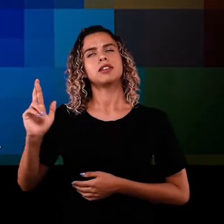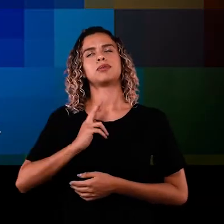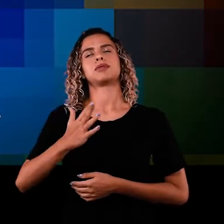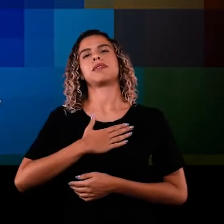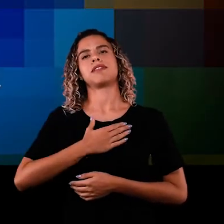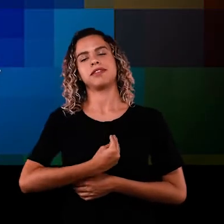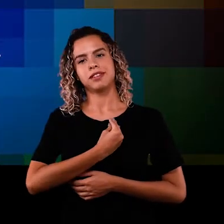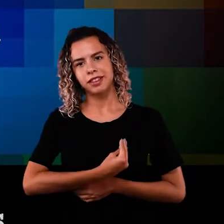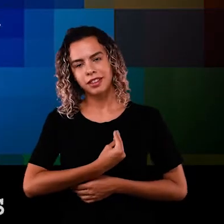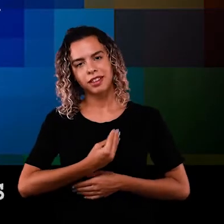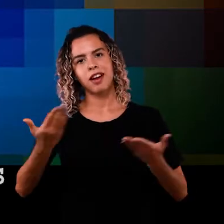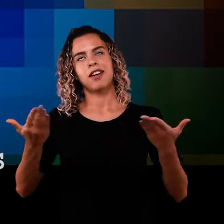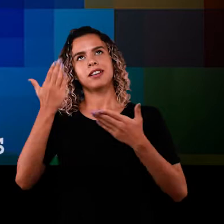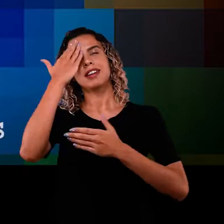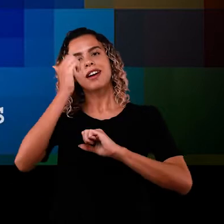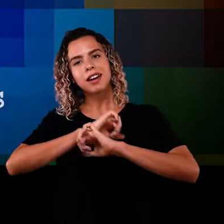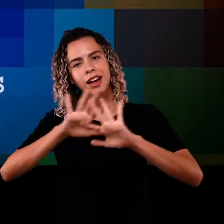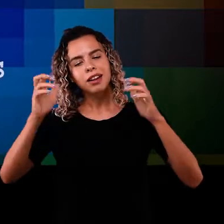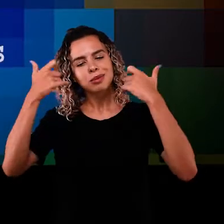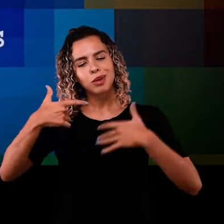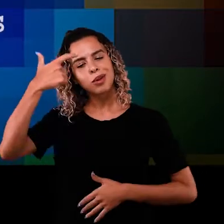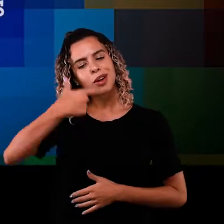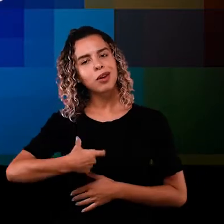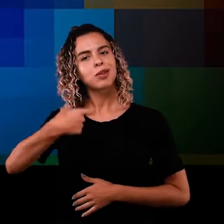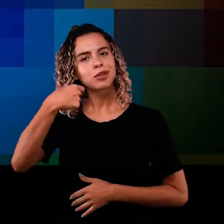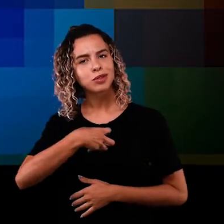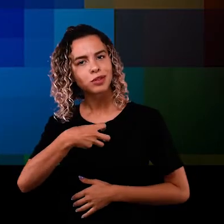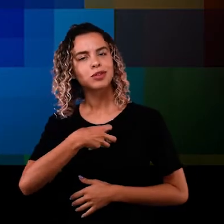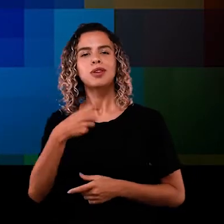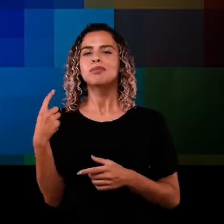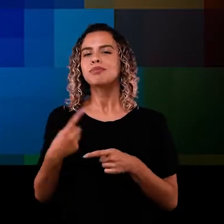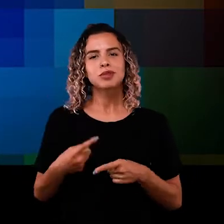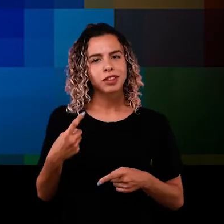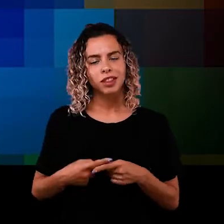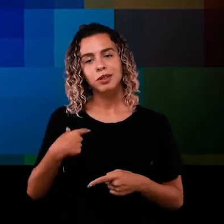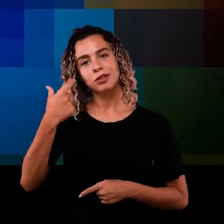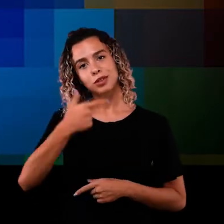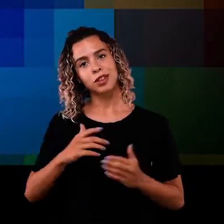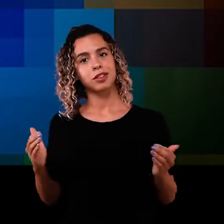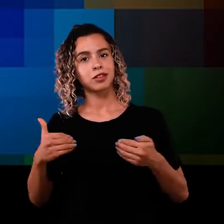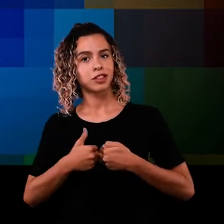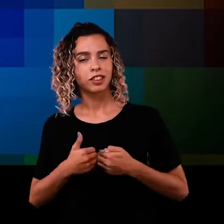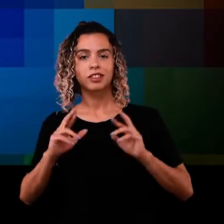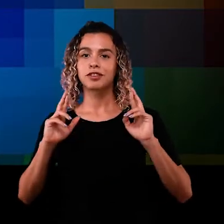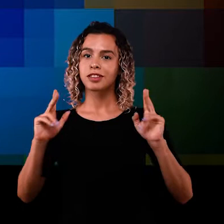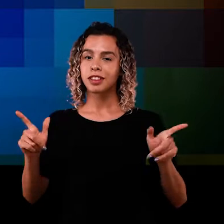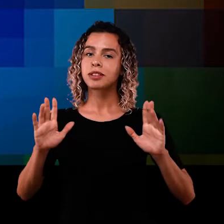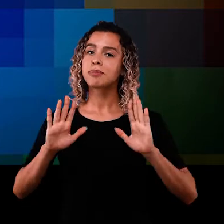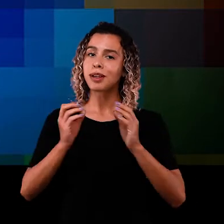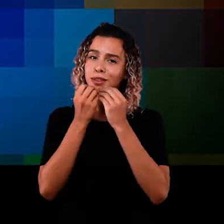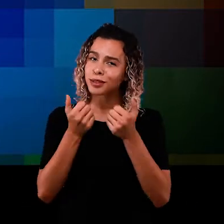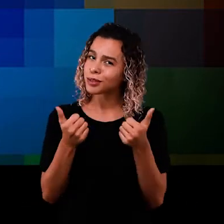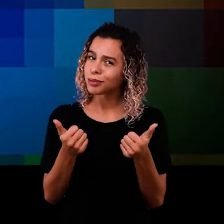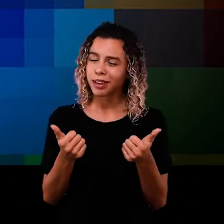grande resposta da minha vida e explicou quem eu sou e por que eu sou como sou. Eu sou autista, sou diferente,